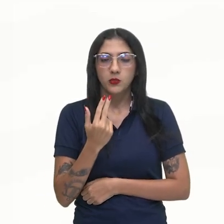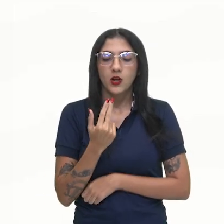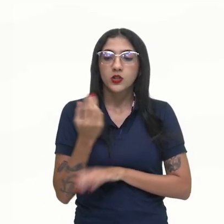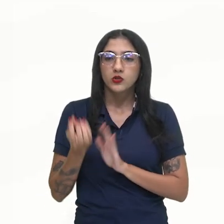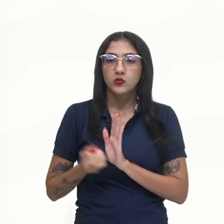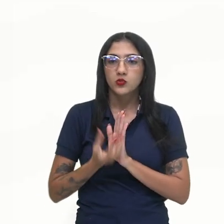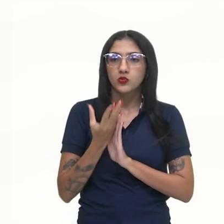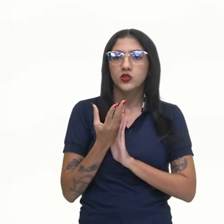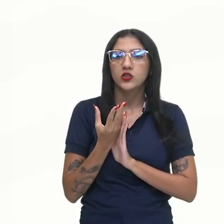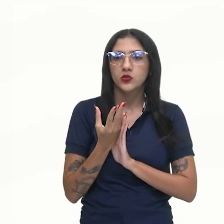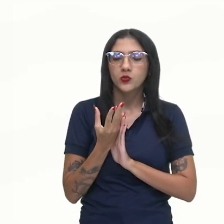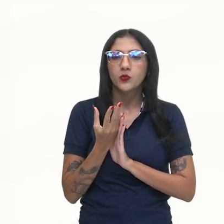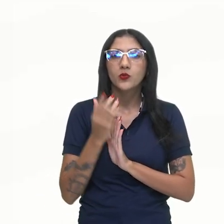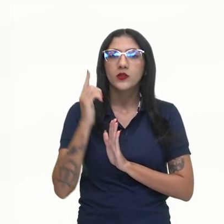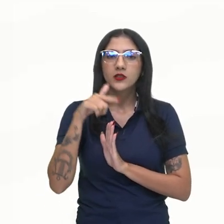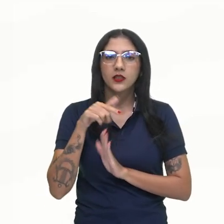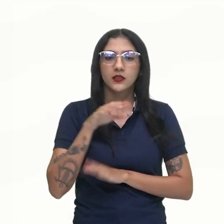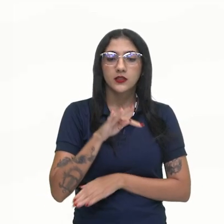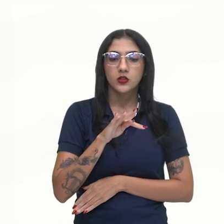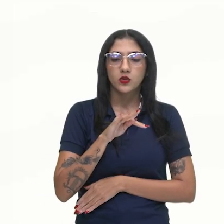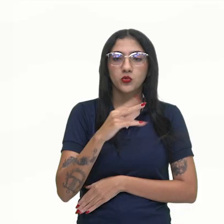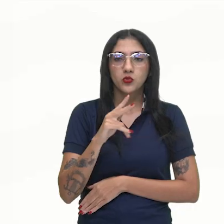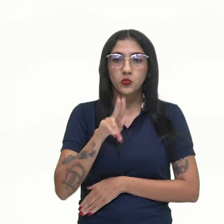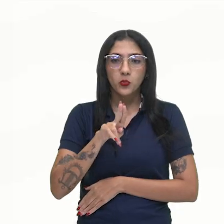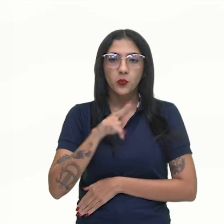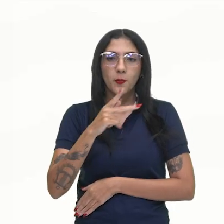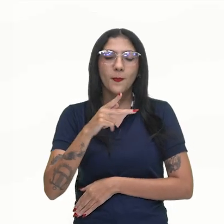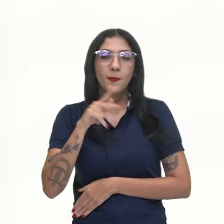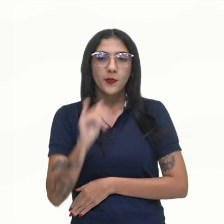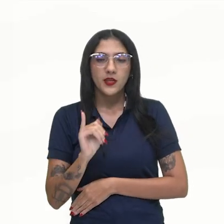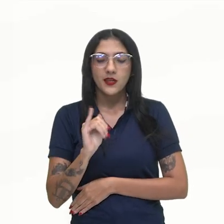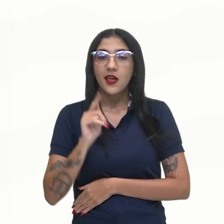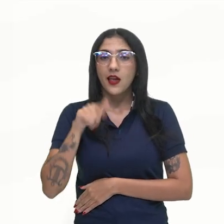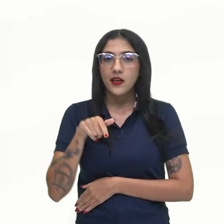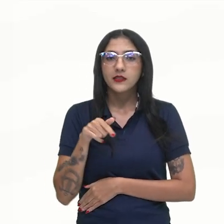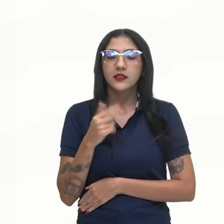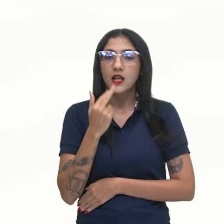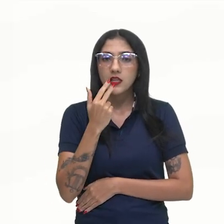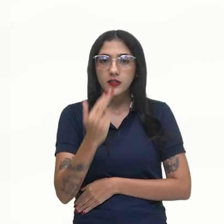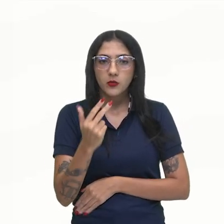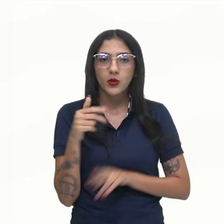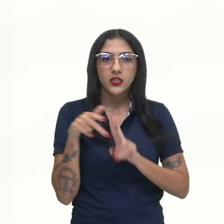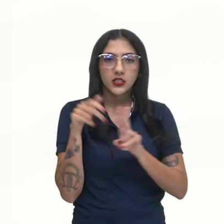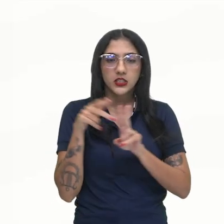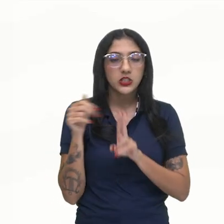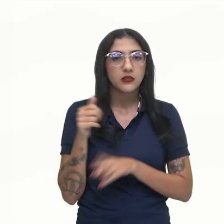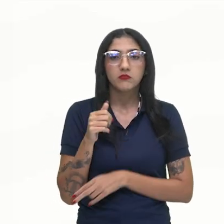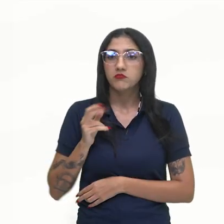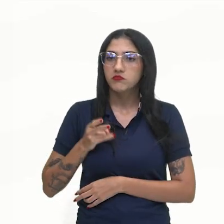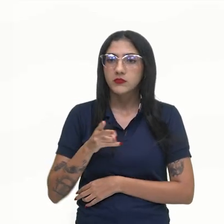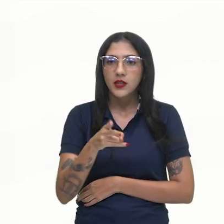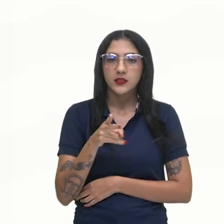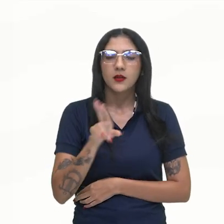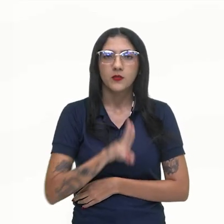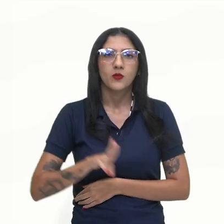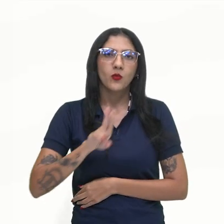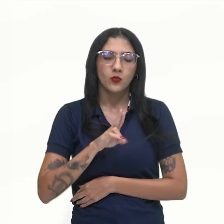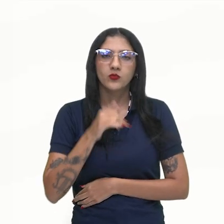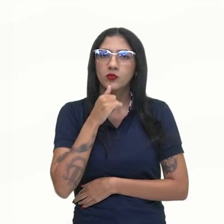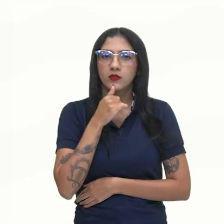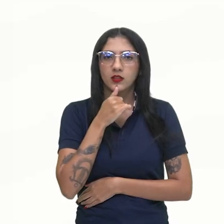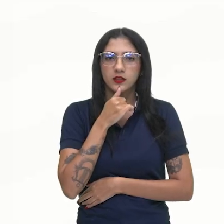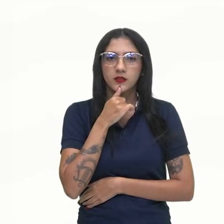que ainda, olha, fala still alive, que ainda está, né, sendo utilizada, ela ainda está viva,